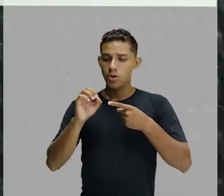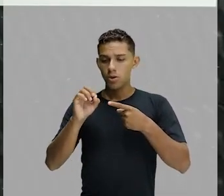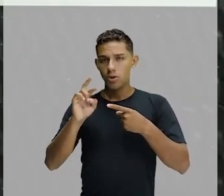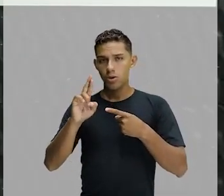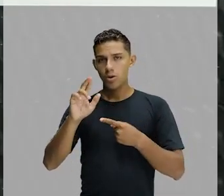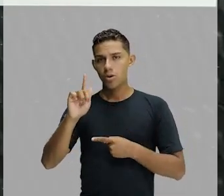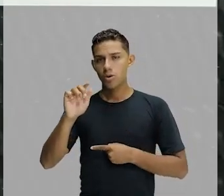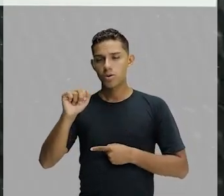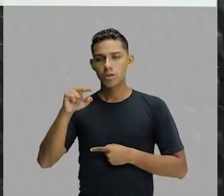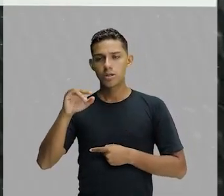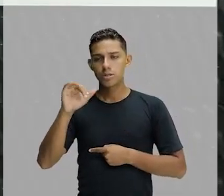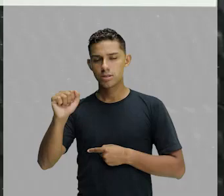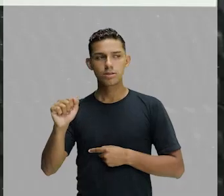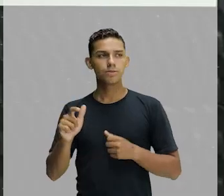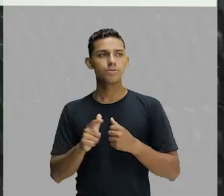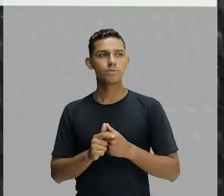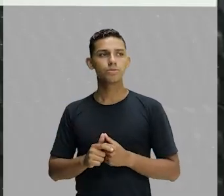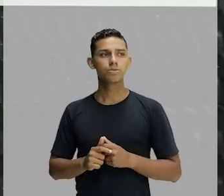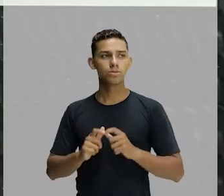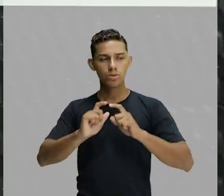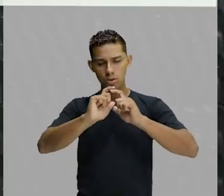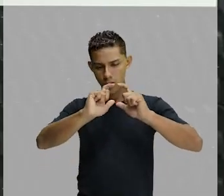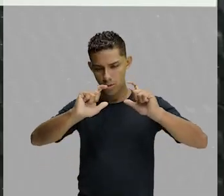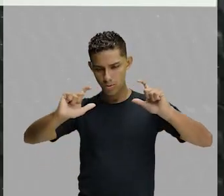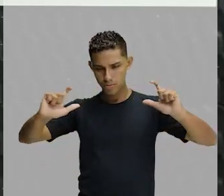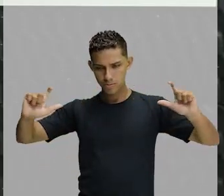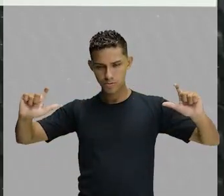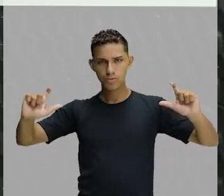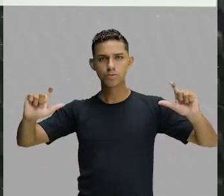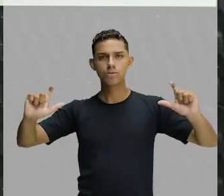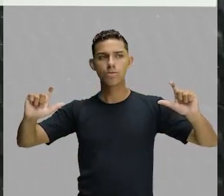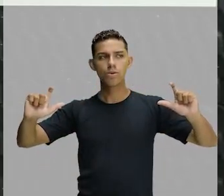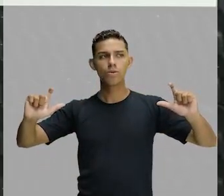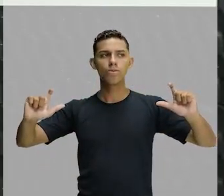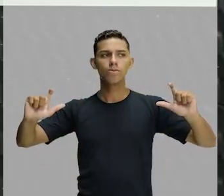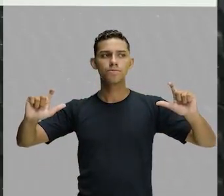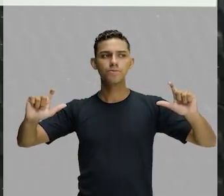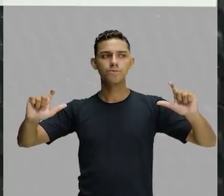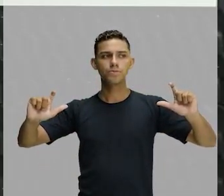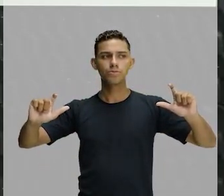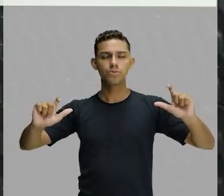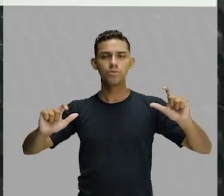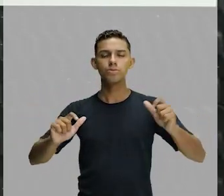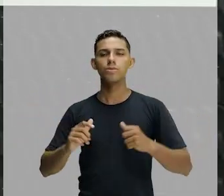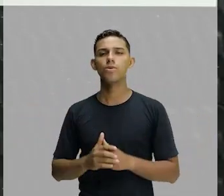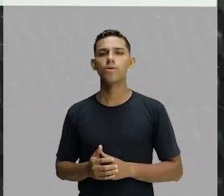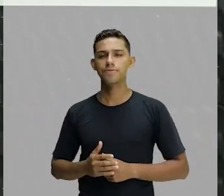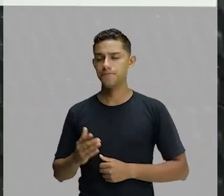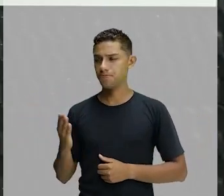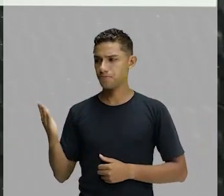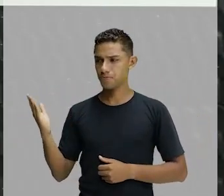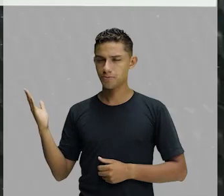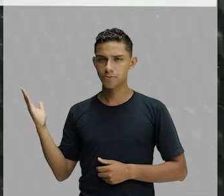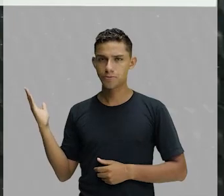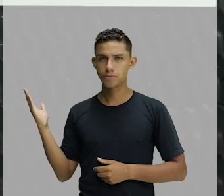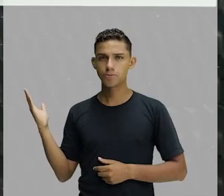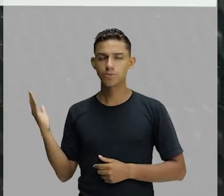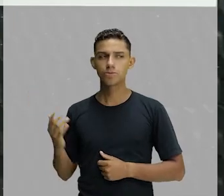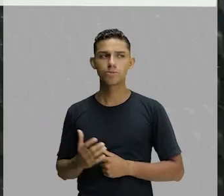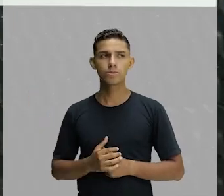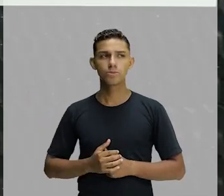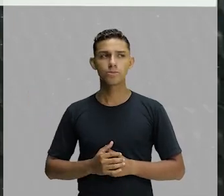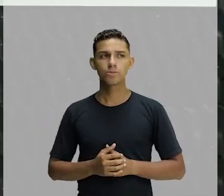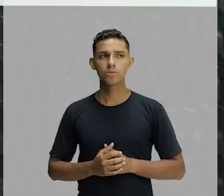Eu coloquei a fórmula química da fotossíntese. Aqui eu tenho 6 moléculas de gás carbônico que se juntam com